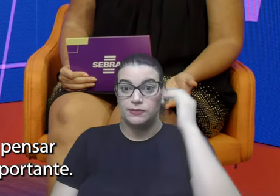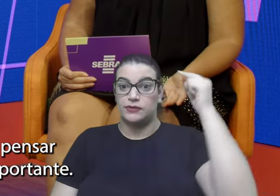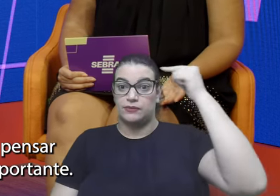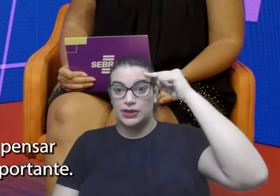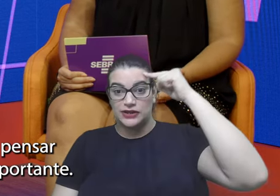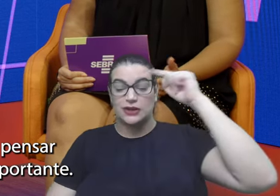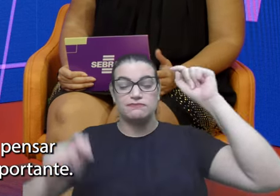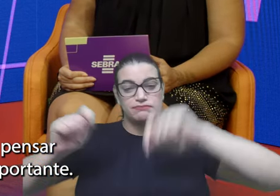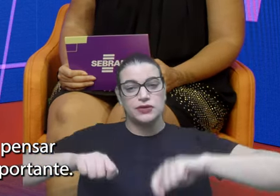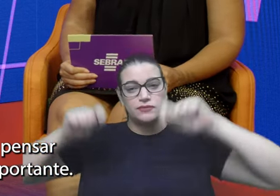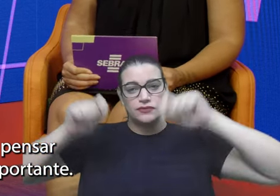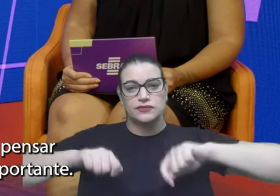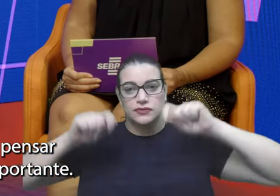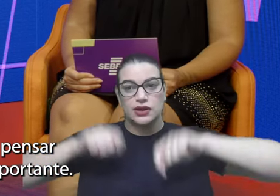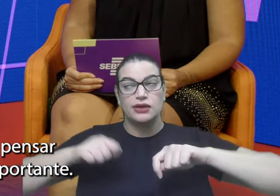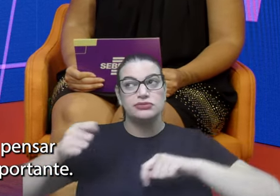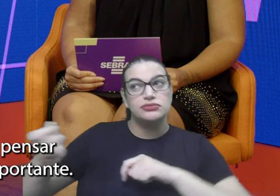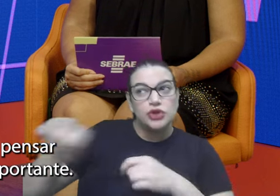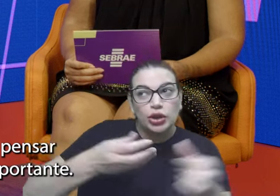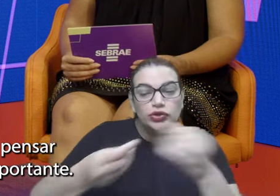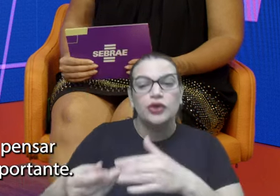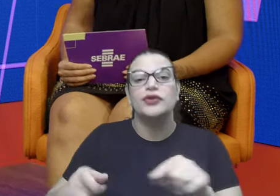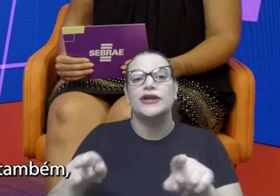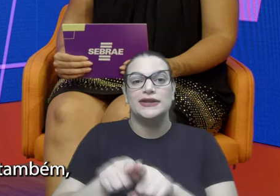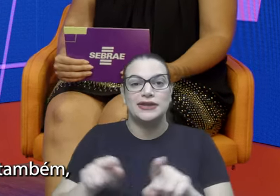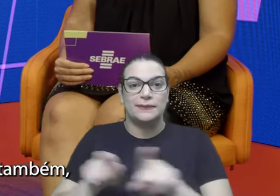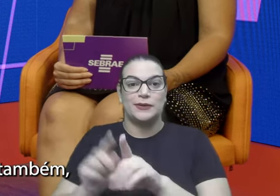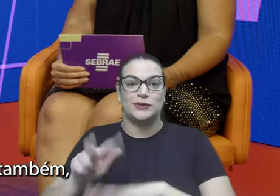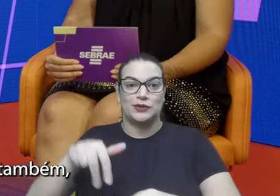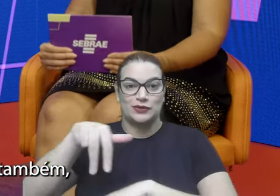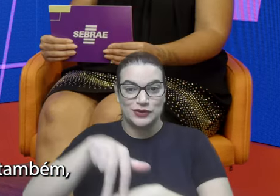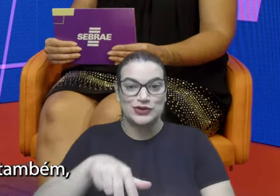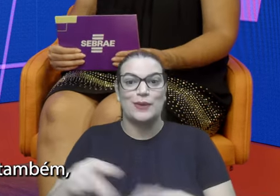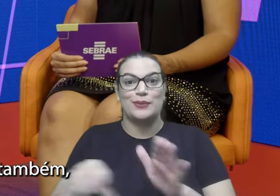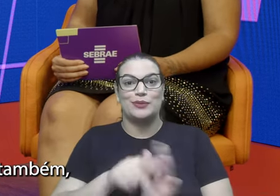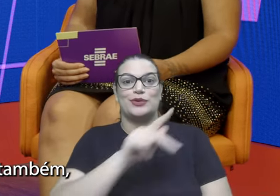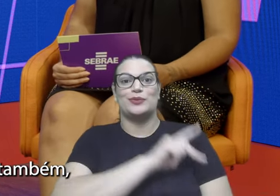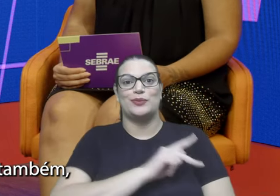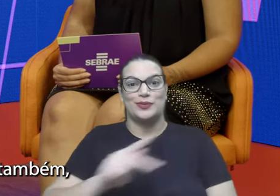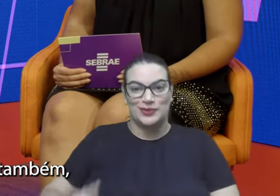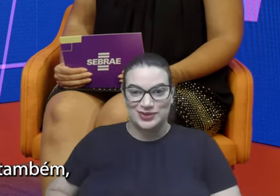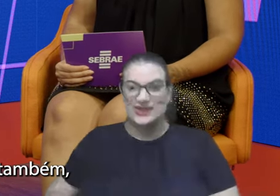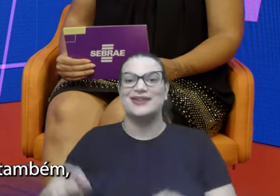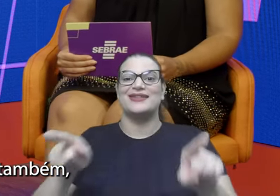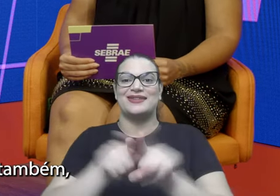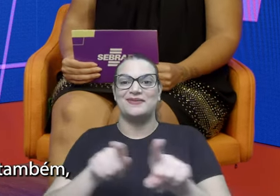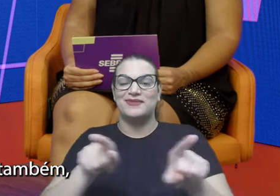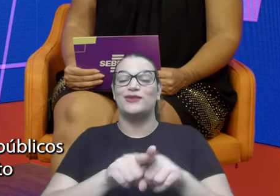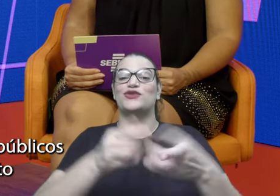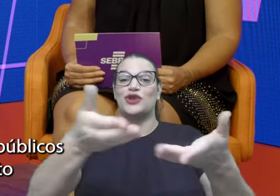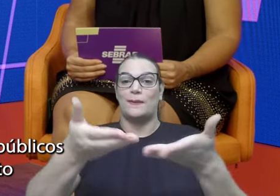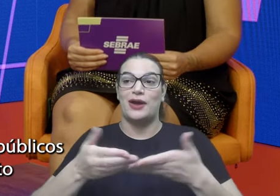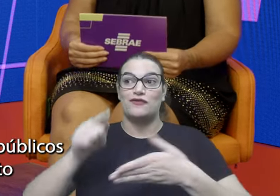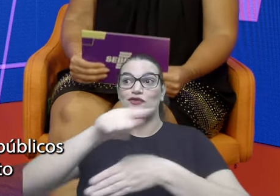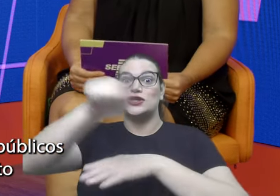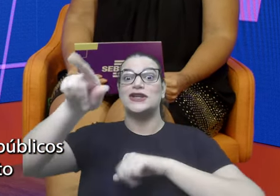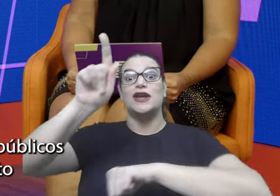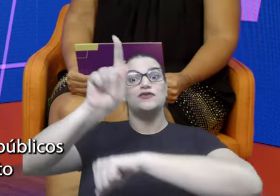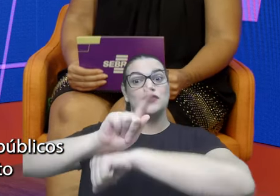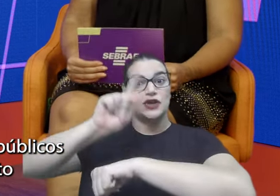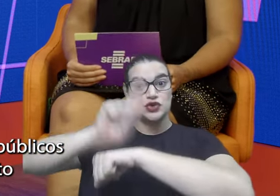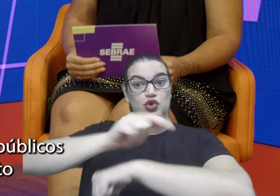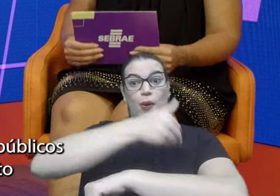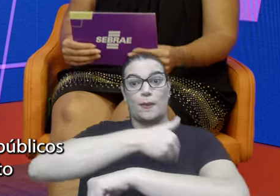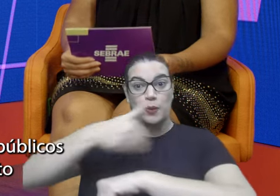possibilidades também é super importante e como eu tô aqui na unidade de políticas públicas também fazer um chamada aos gestores